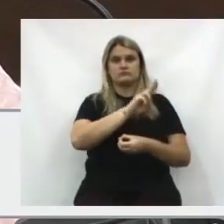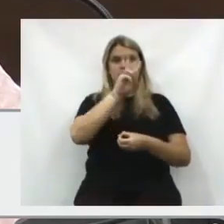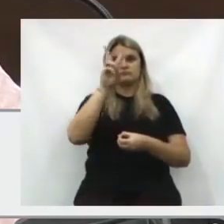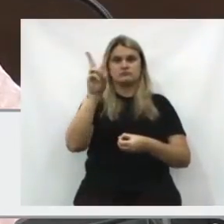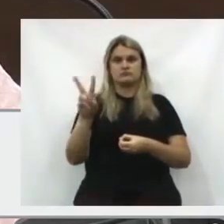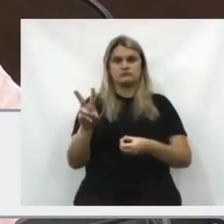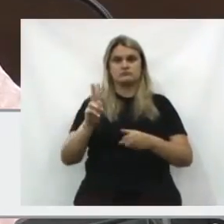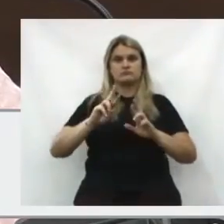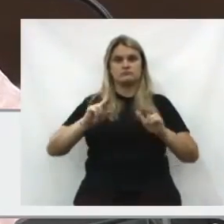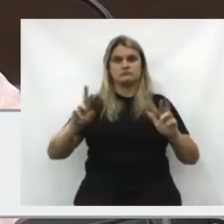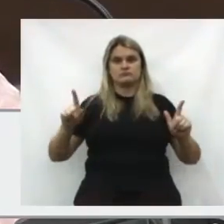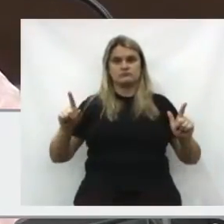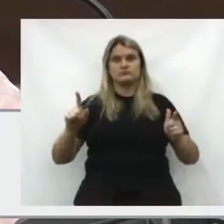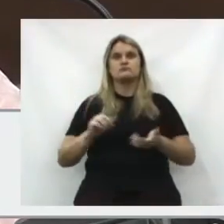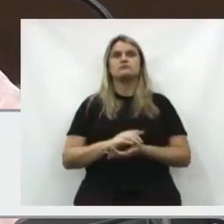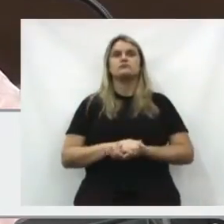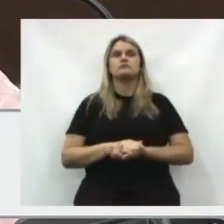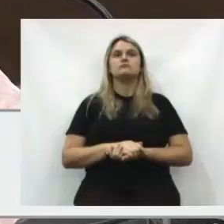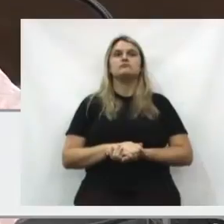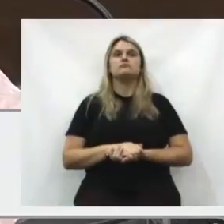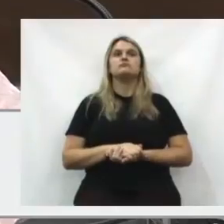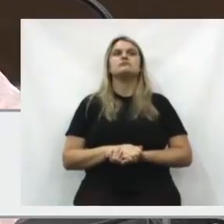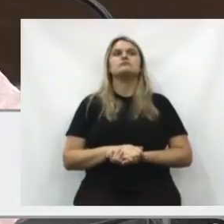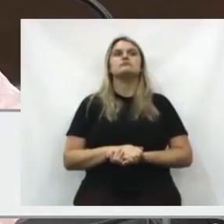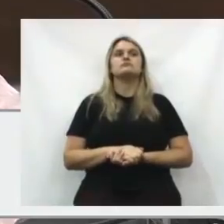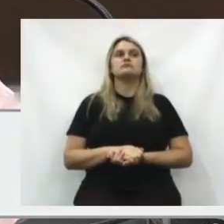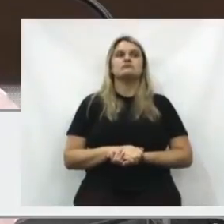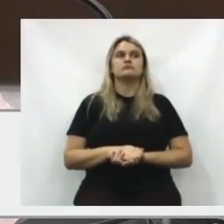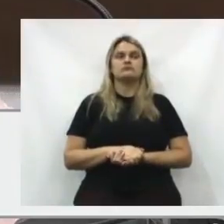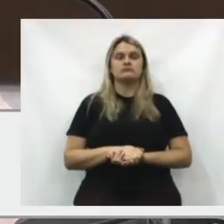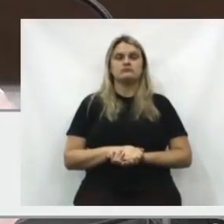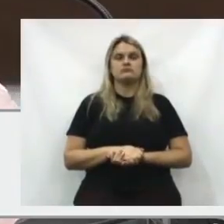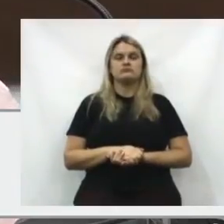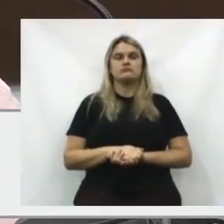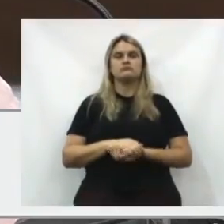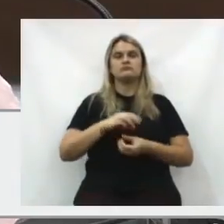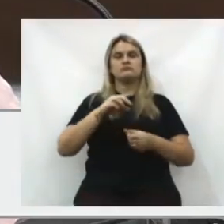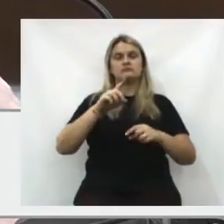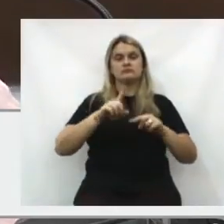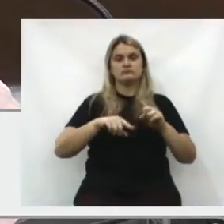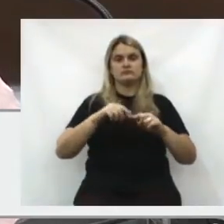Municipal em União da Vitória e da outras providências.